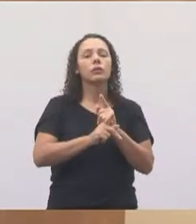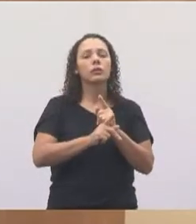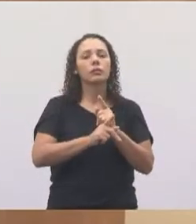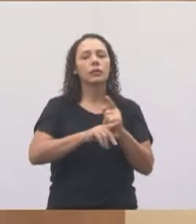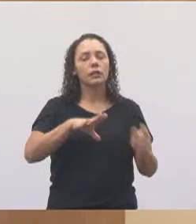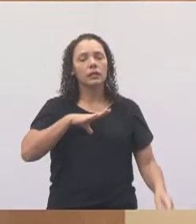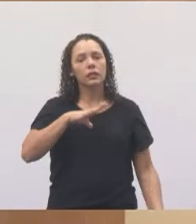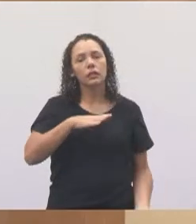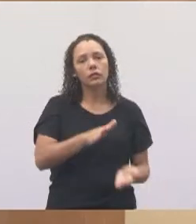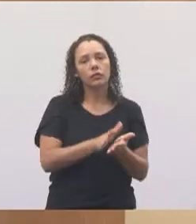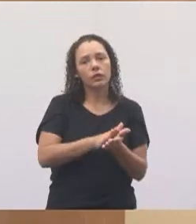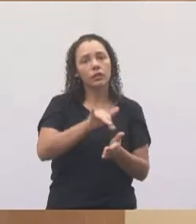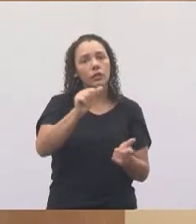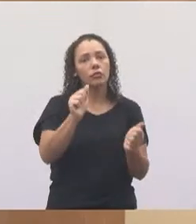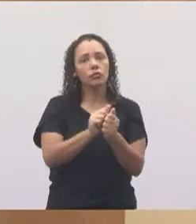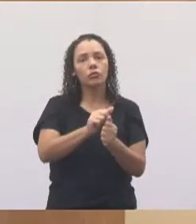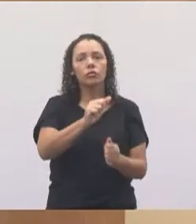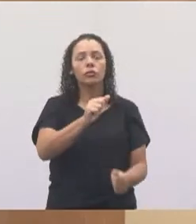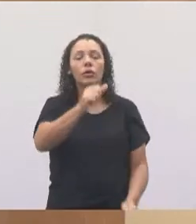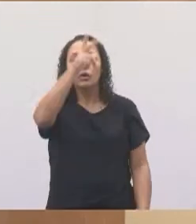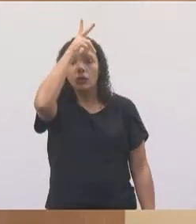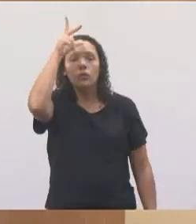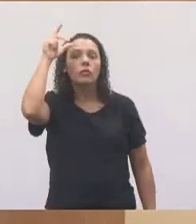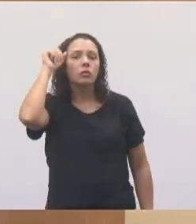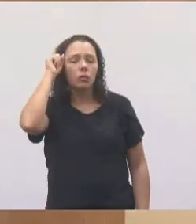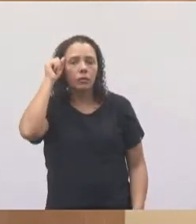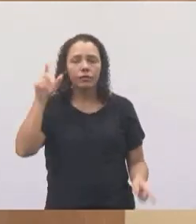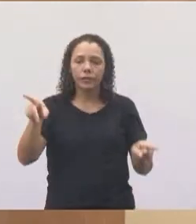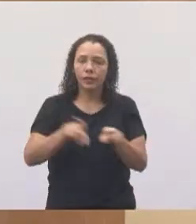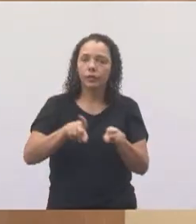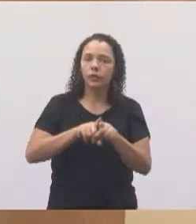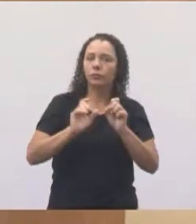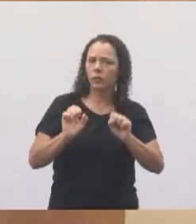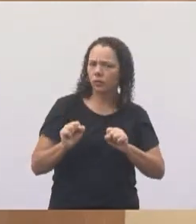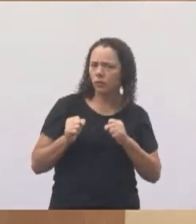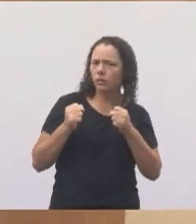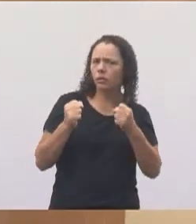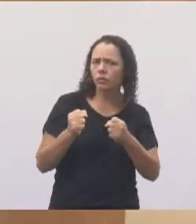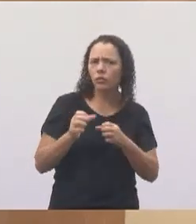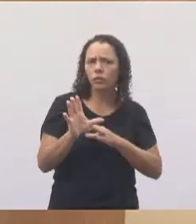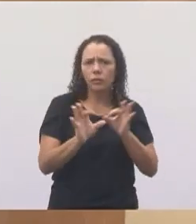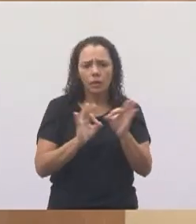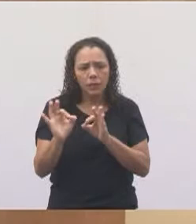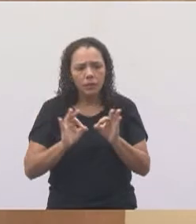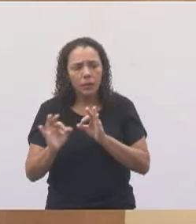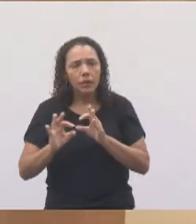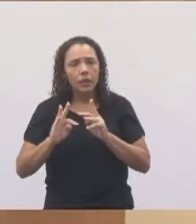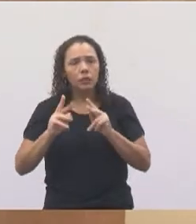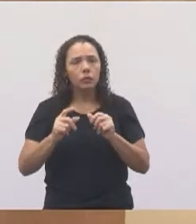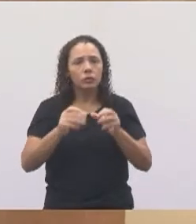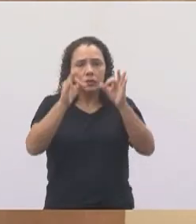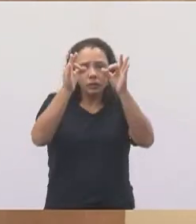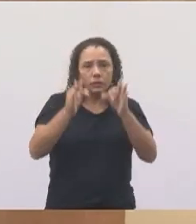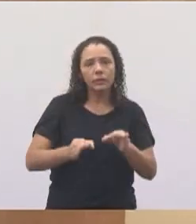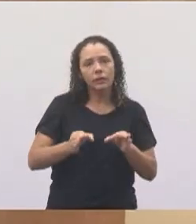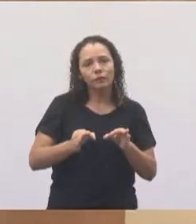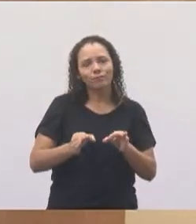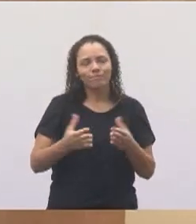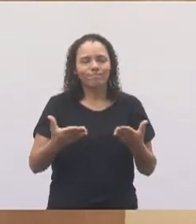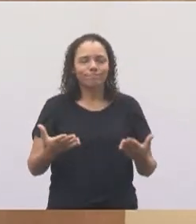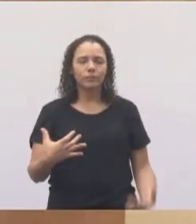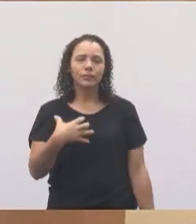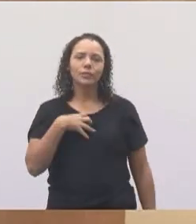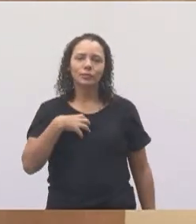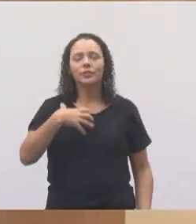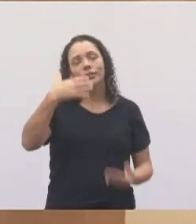que também não mediu esforço de colocar todo o esforço para colocar tudo isso em ordem, a gente só tem que agradecer.